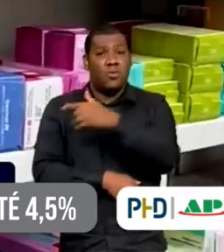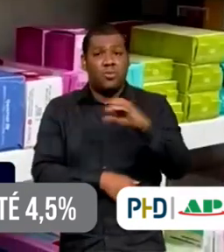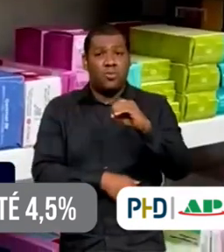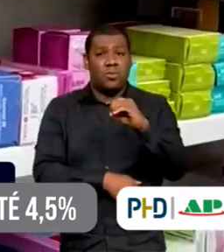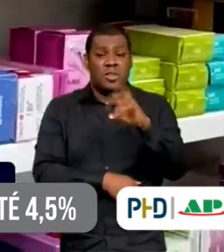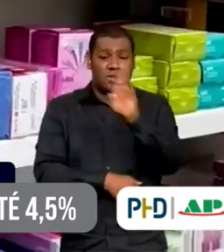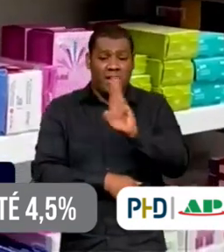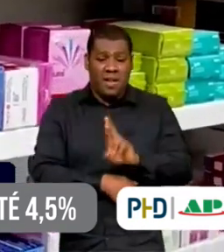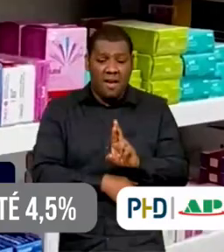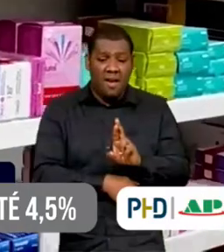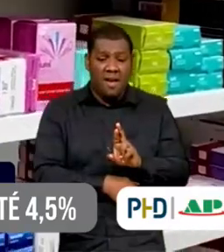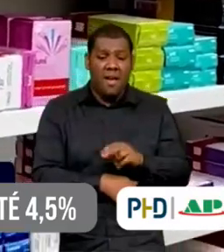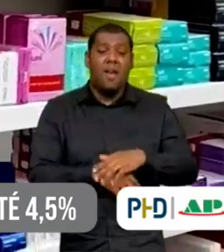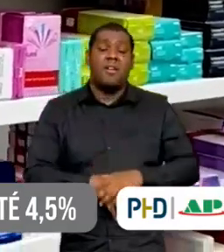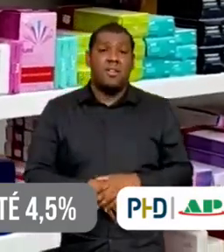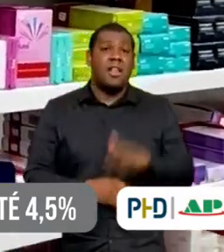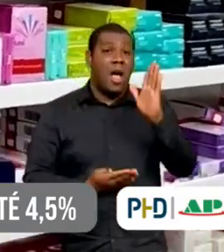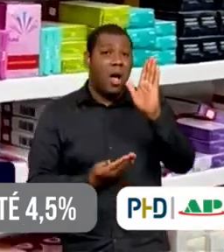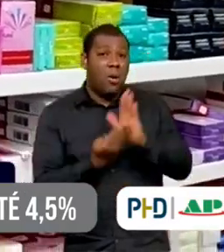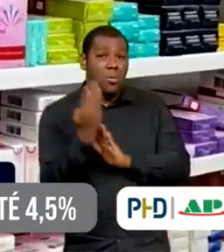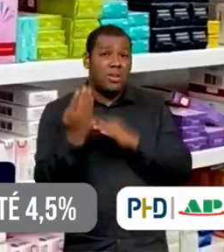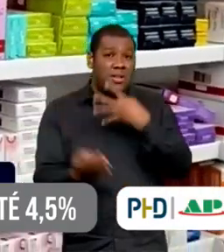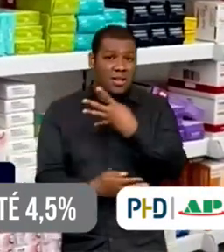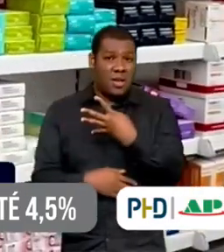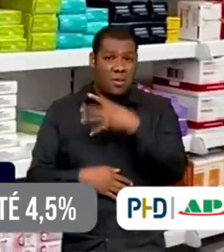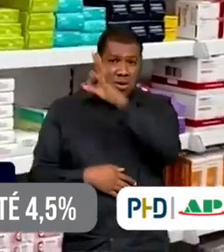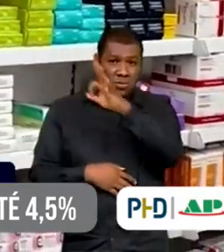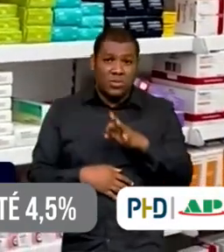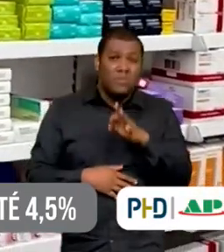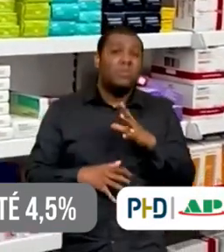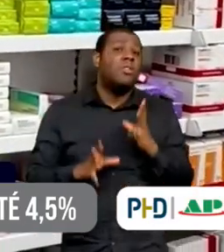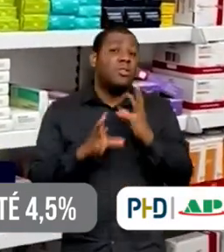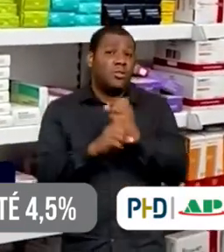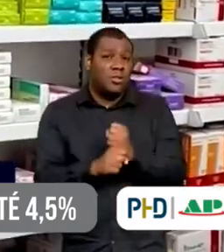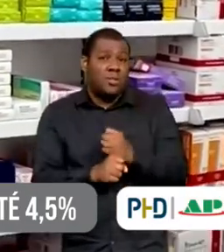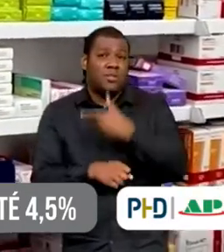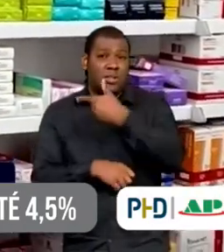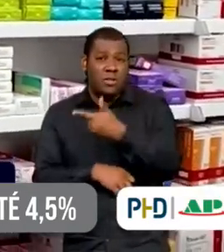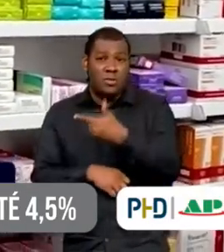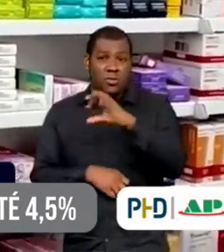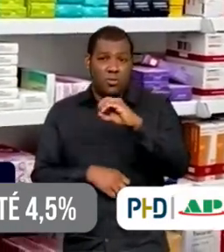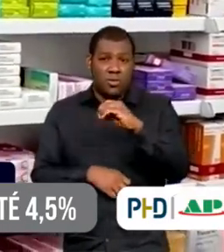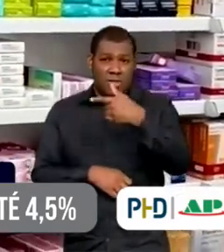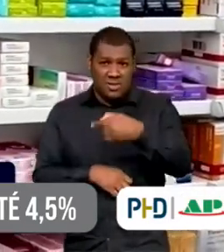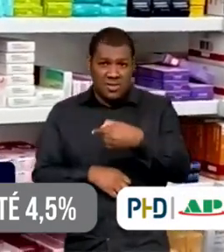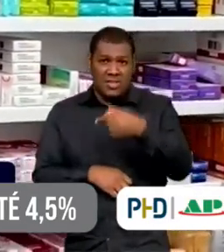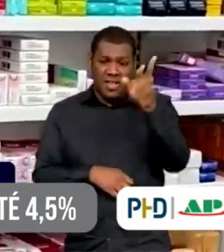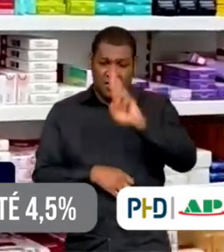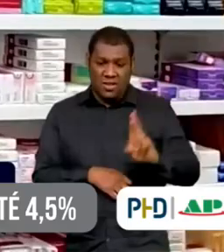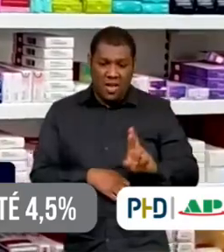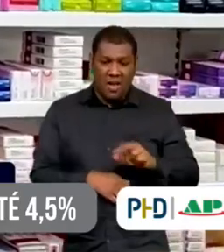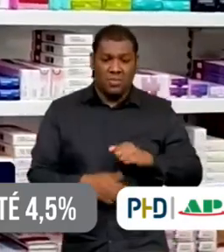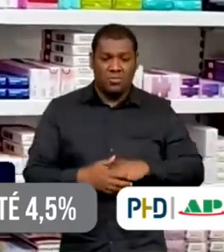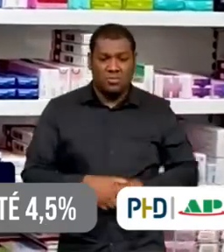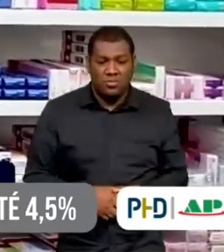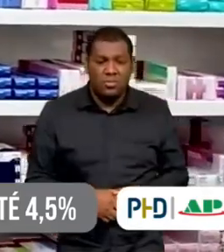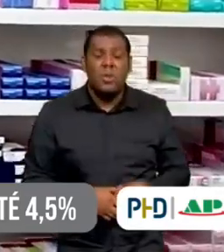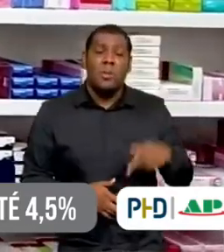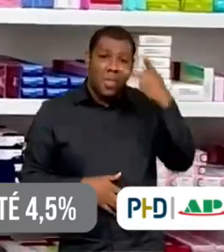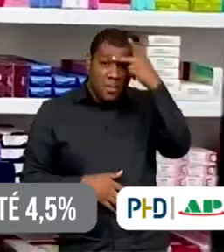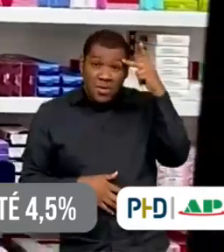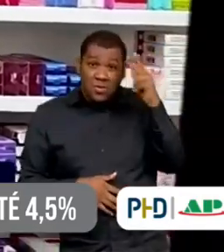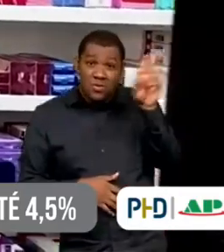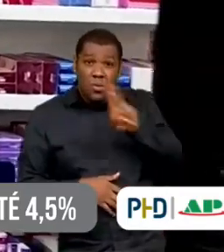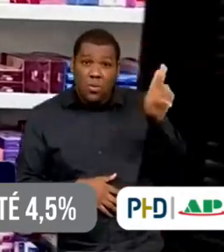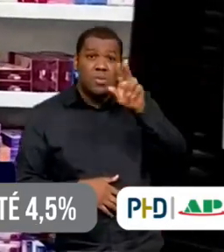publicidade aos preços de seus medicamentos não podendo ser superior aos preços publicados pela câmara